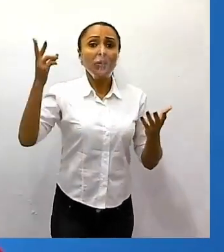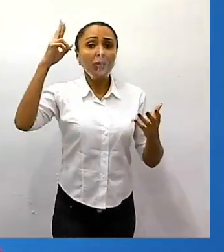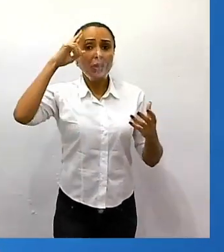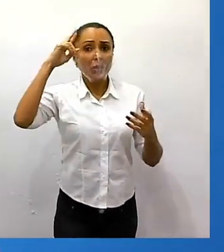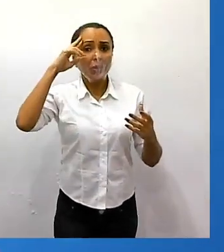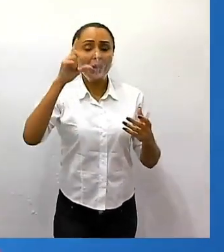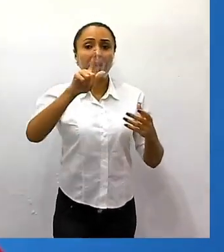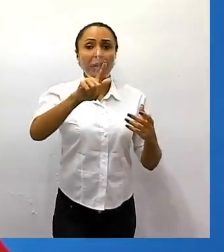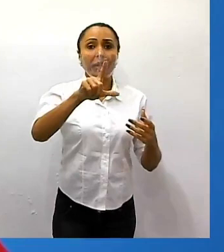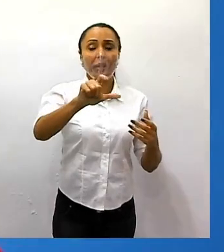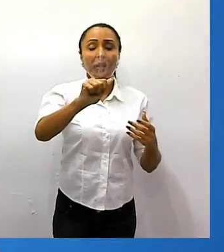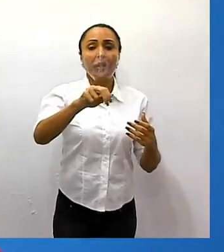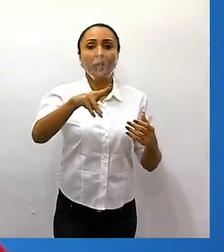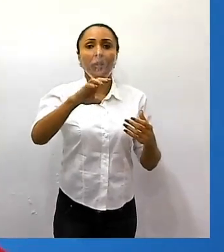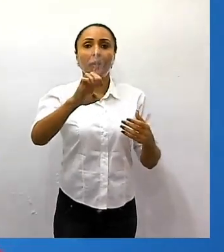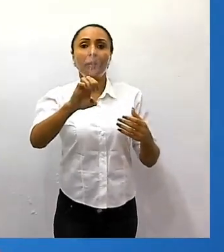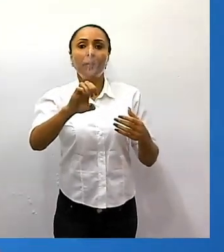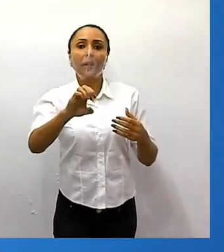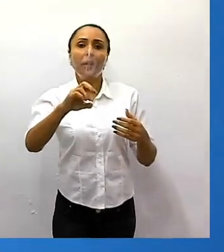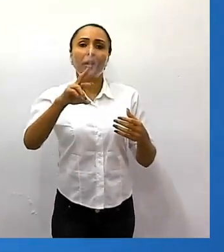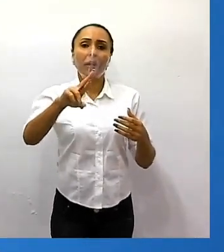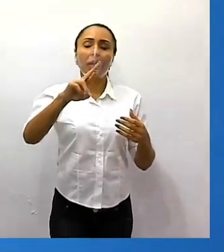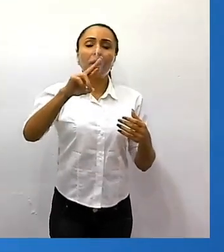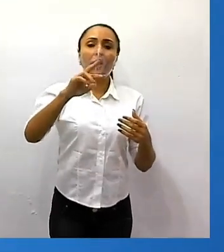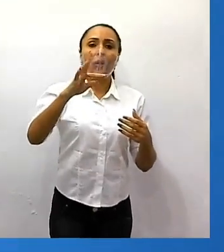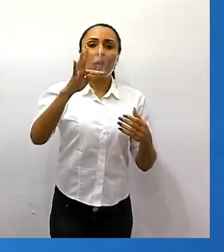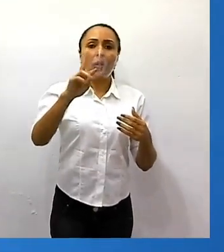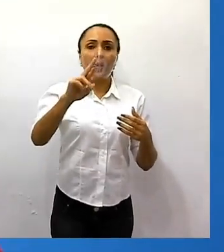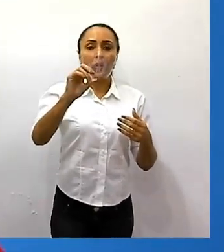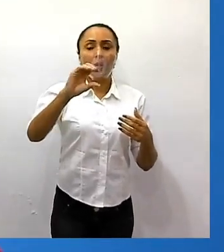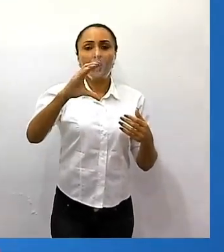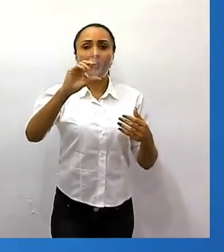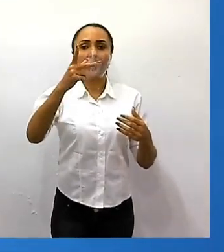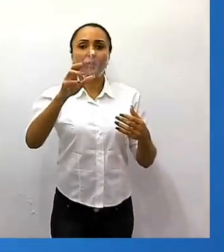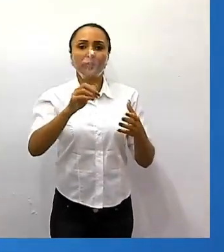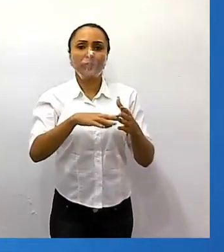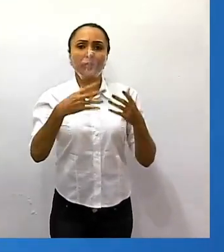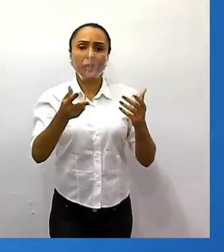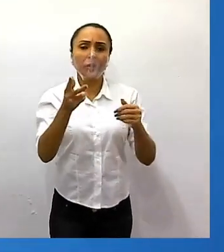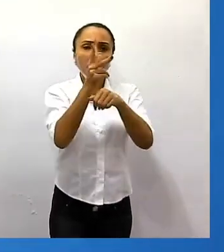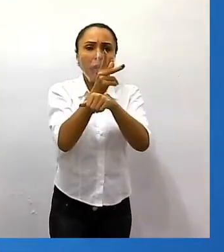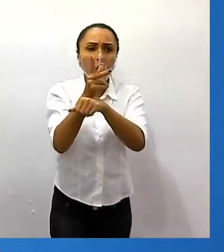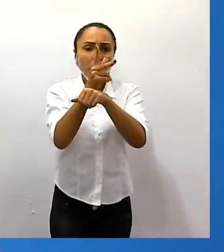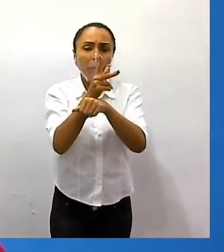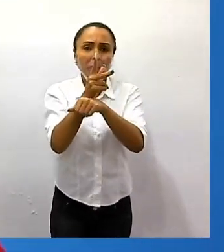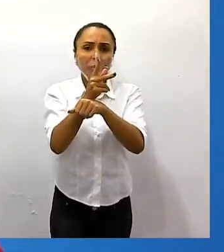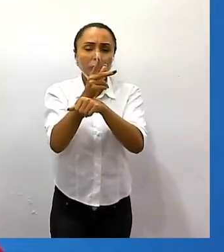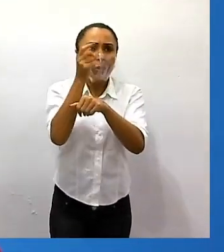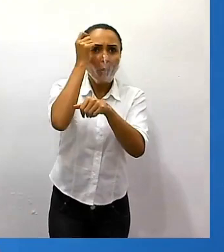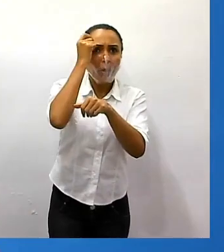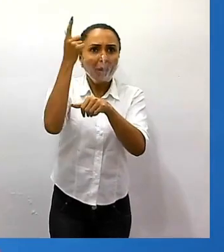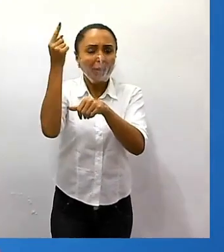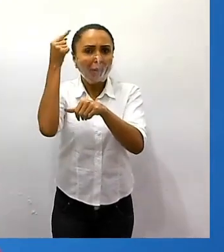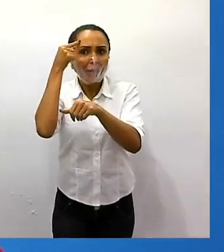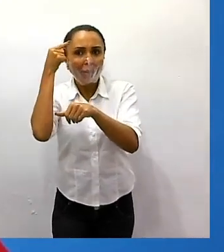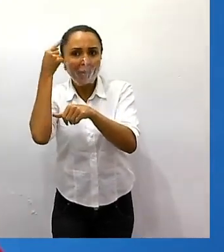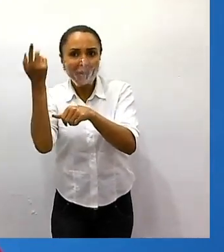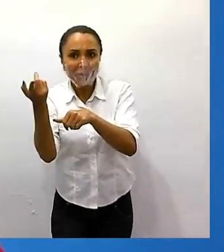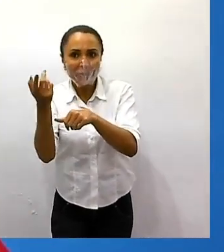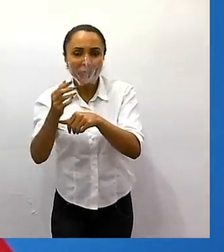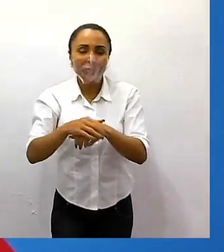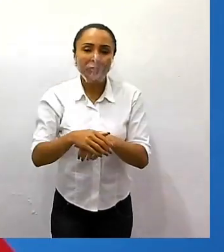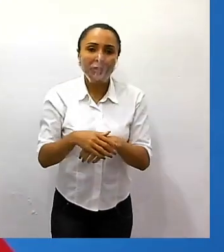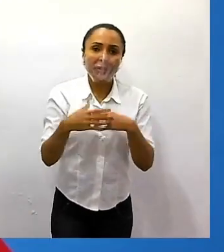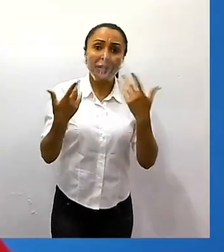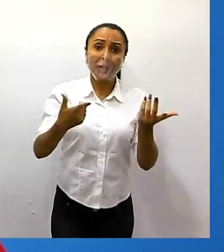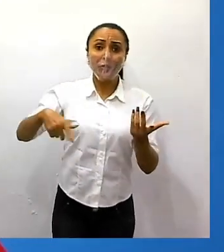Glauber Rocha. Então, ele tinha um lema nessa época, que era uma câmera na mão e uma ideia na cabeça, né? E ele foi